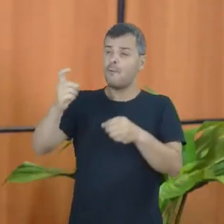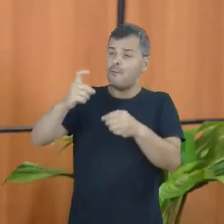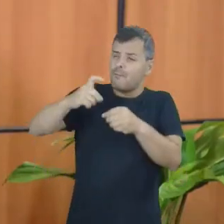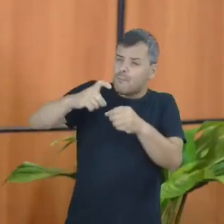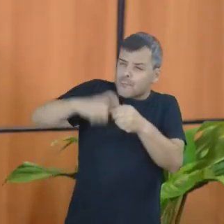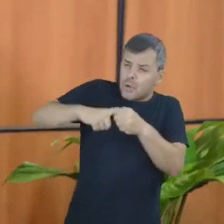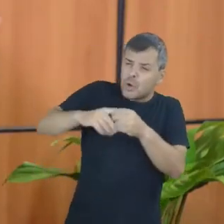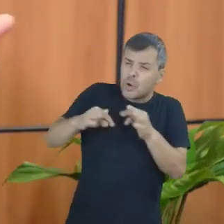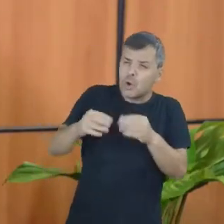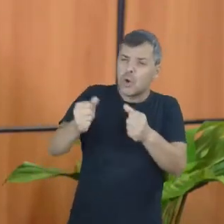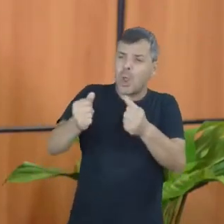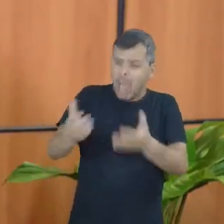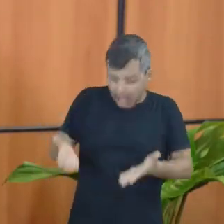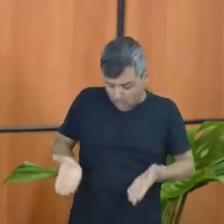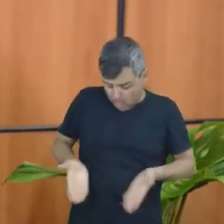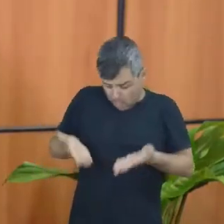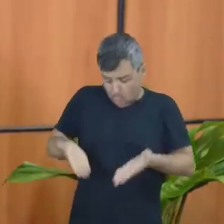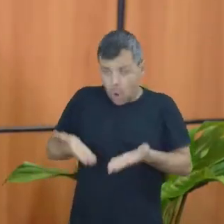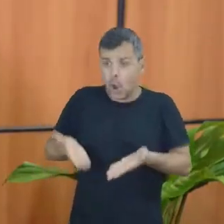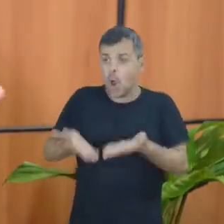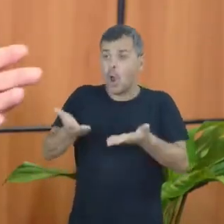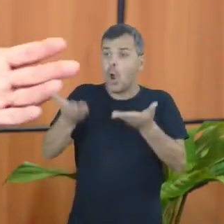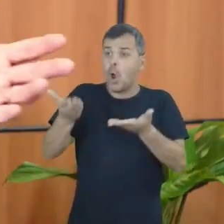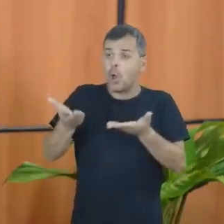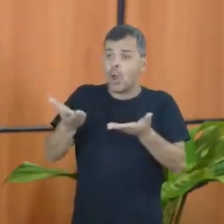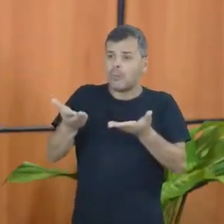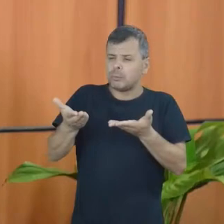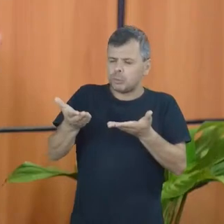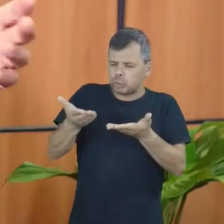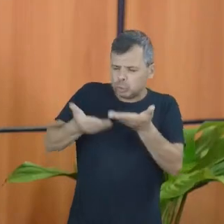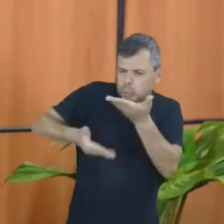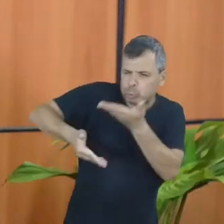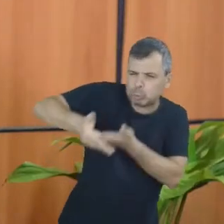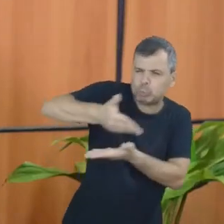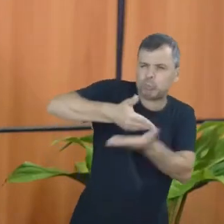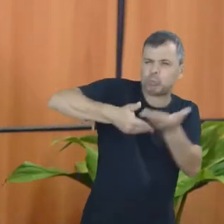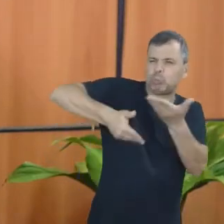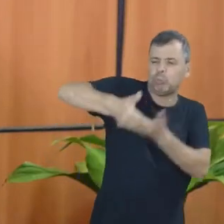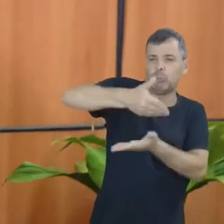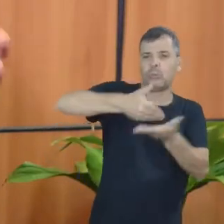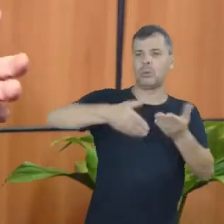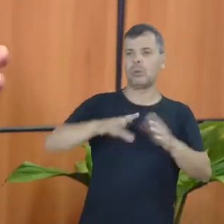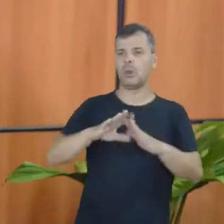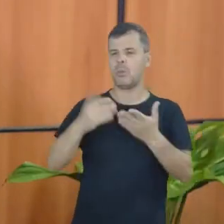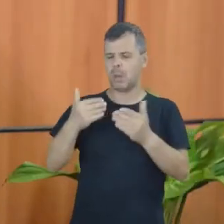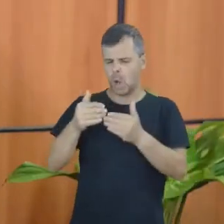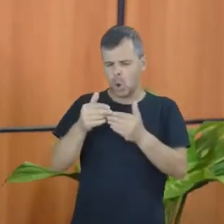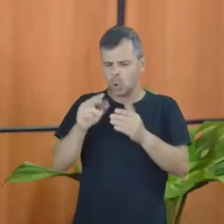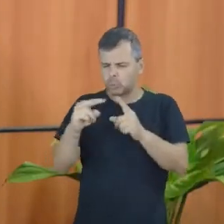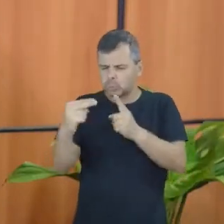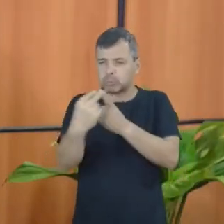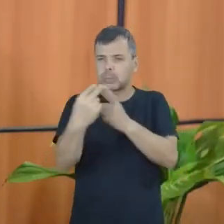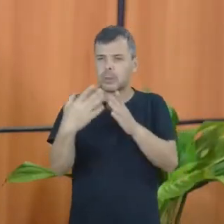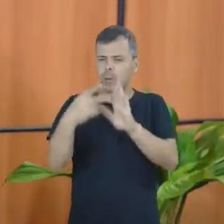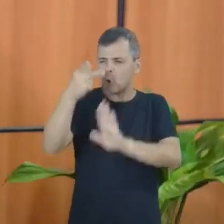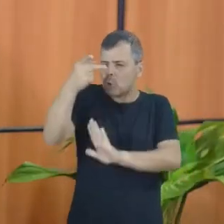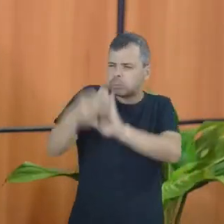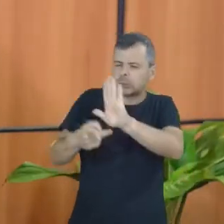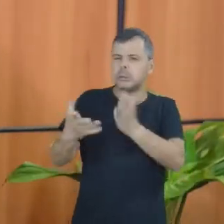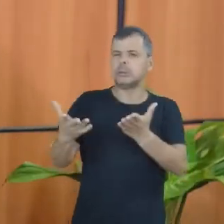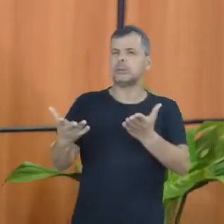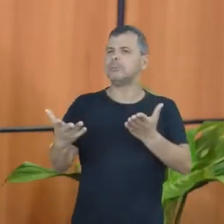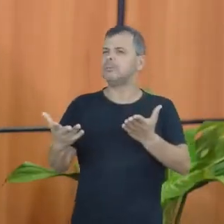paradas, tudo isso em sintonia, em conjunto, olhando com previsibilidade, com